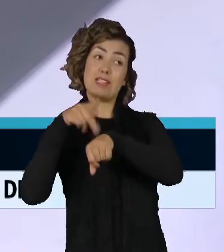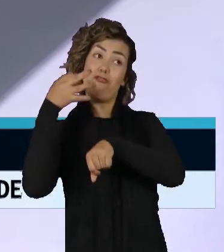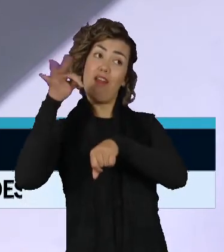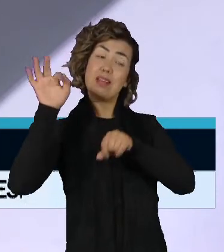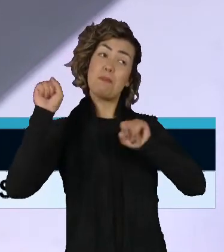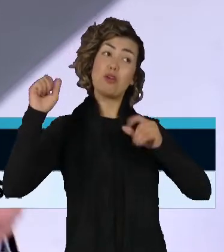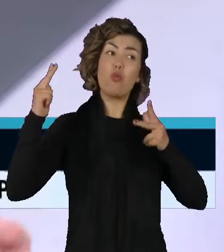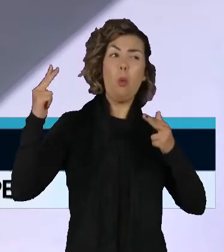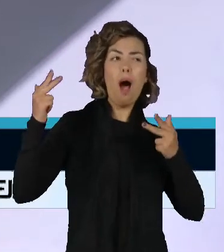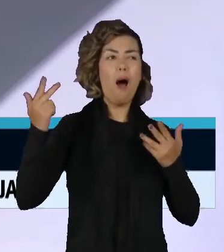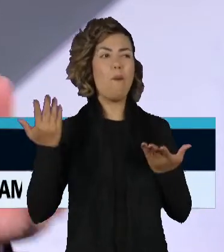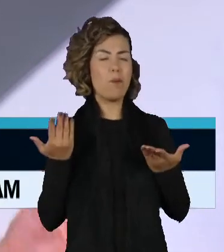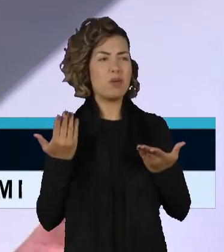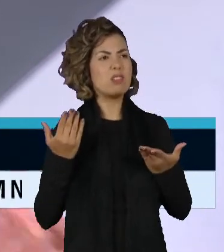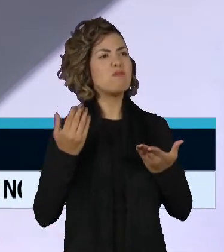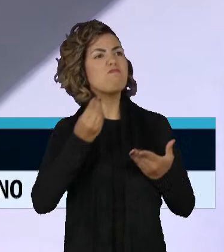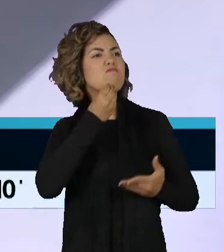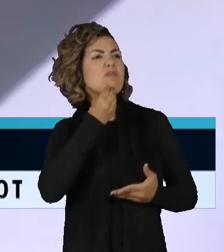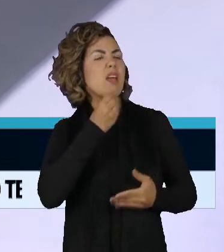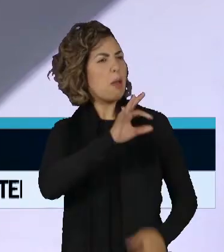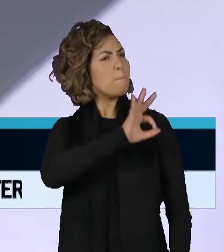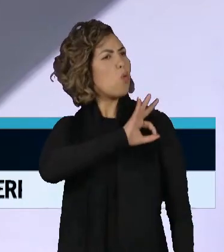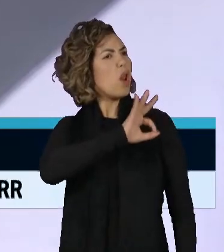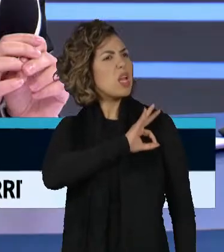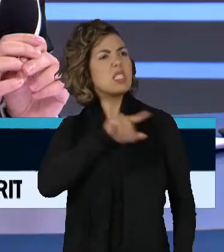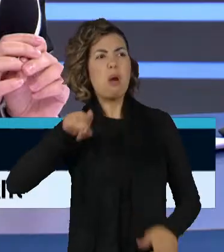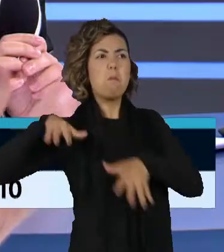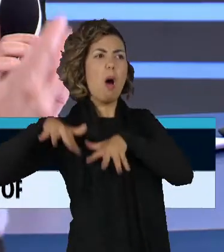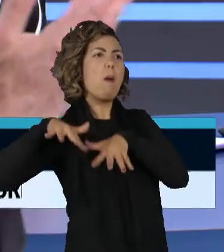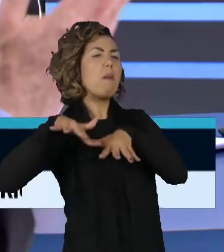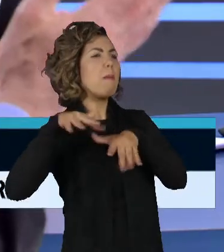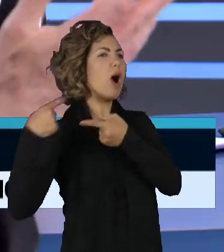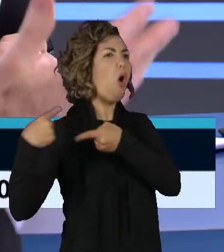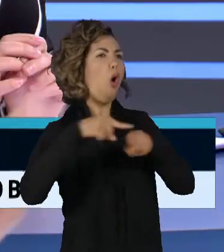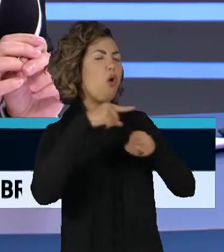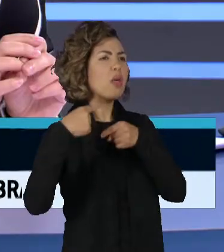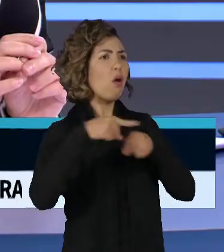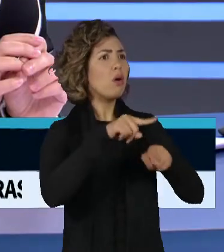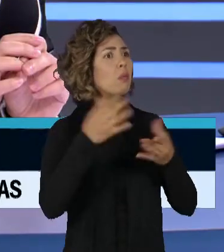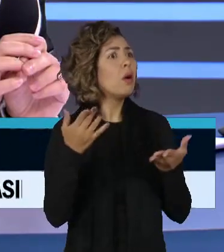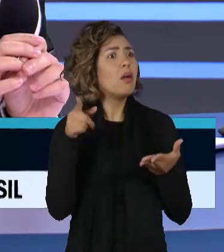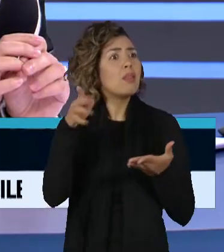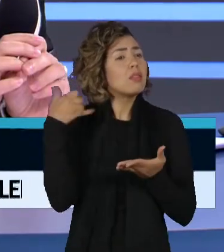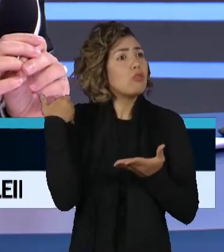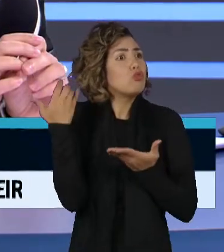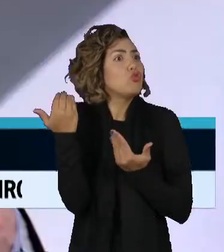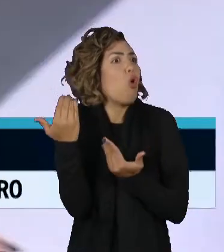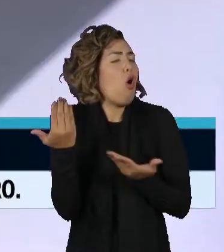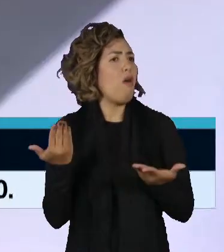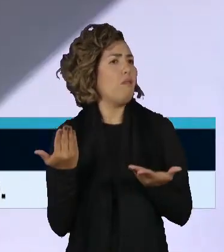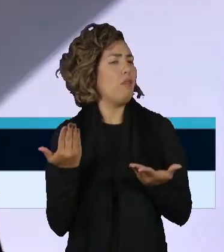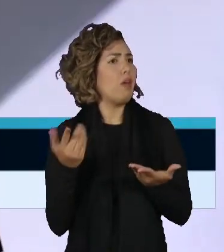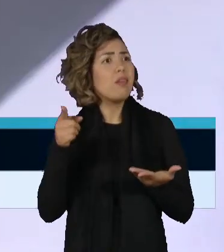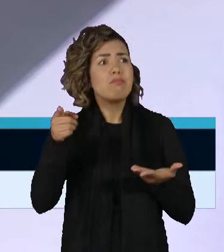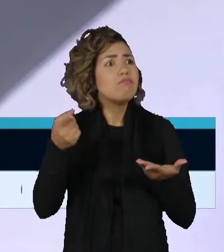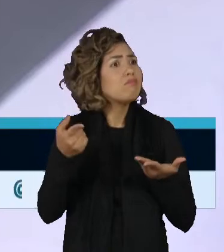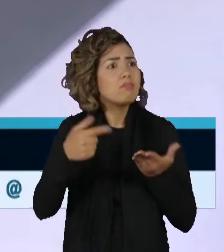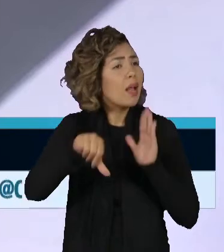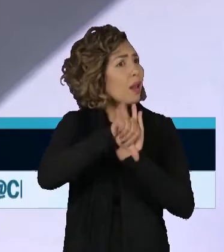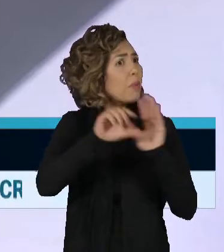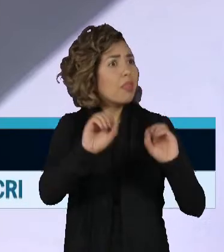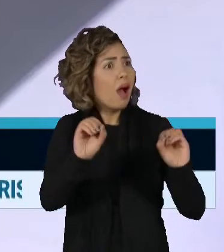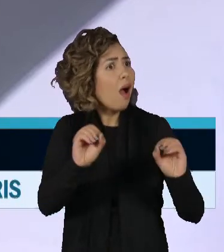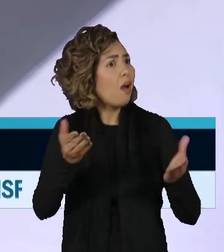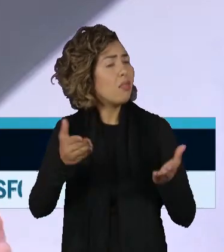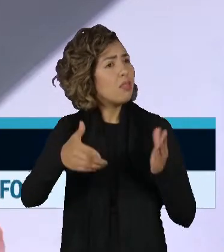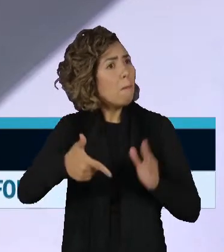um episódio de confronto entre polícia e manifestantes mata um jovem inocente e aumenta a temperatura